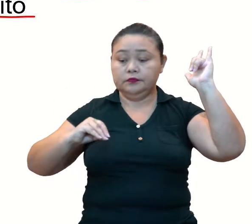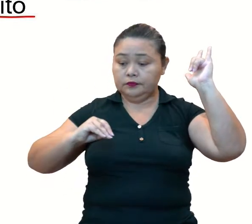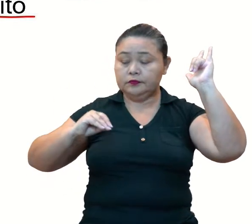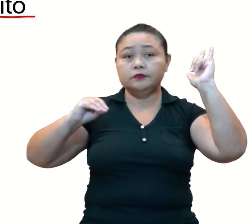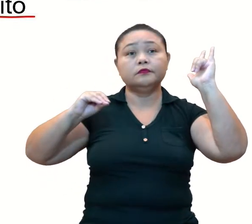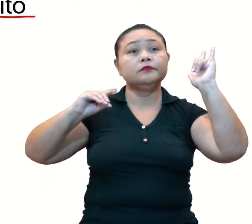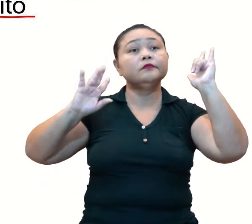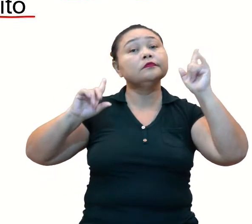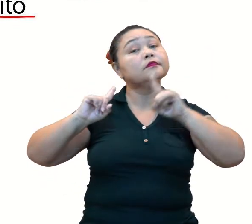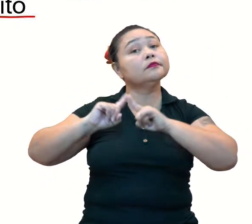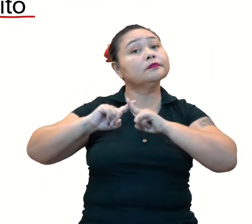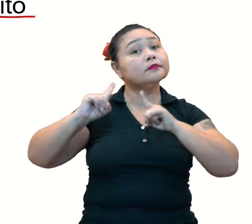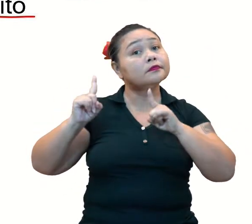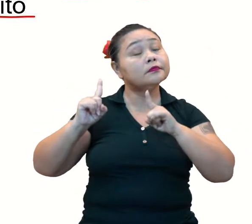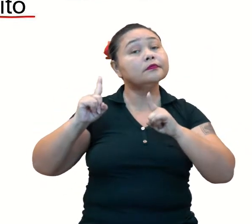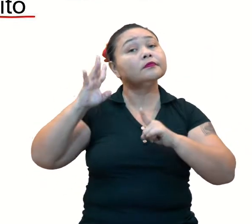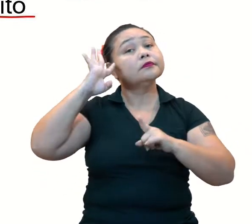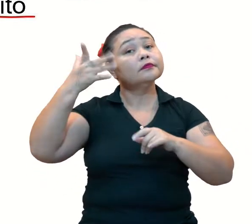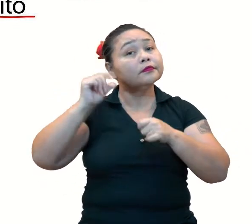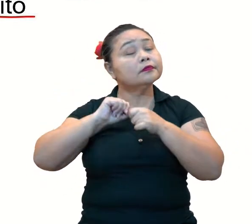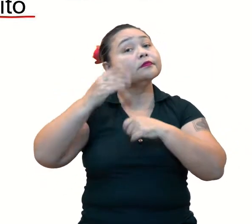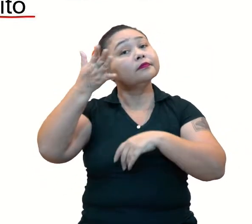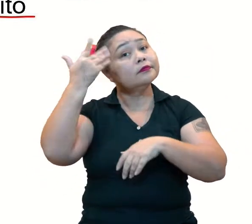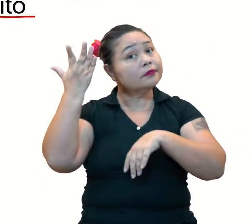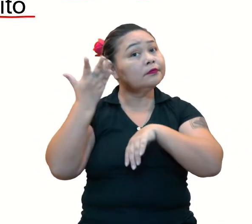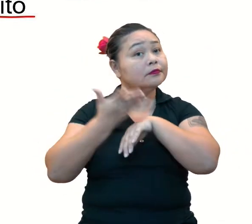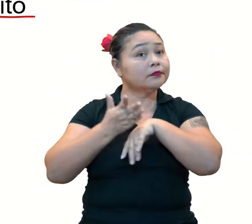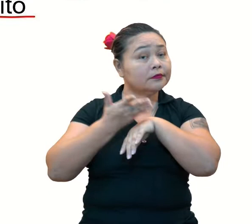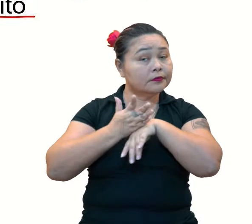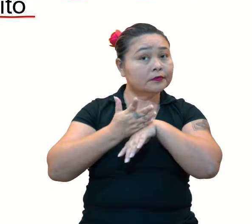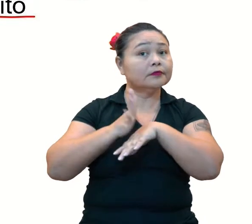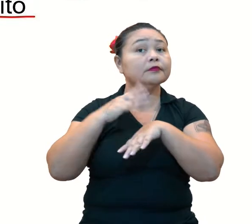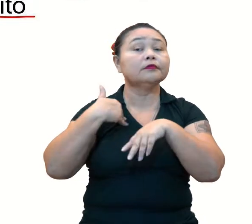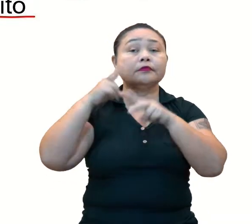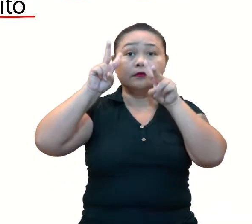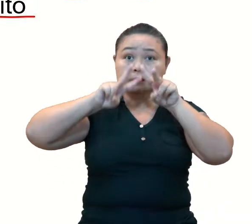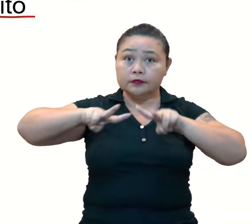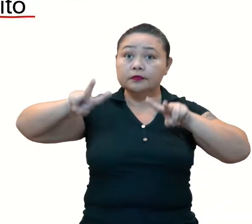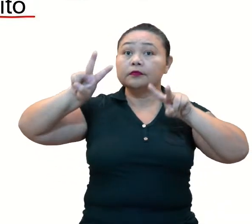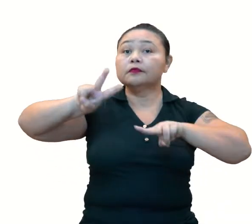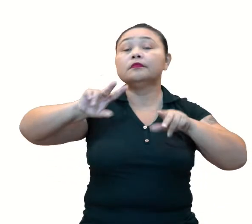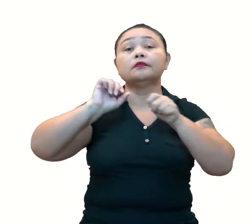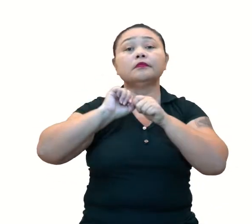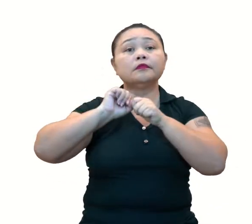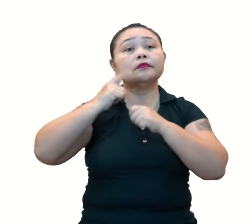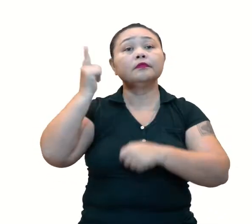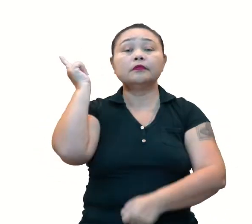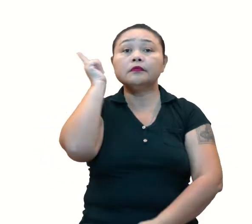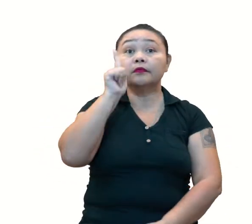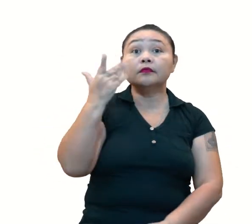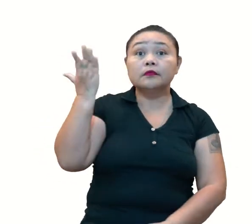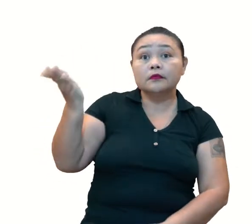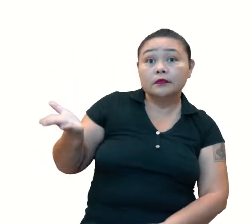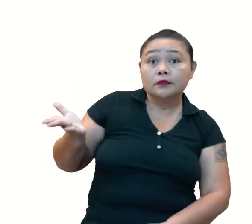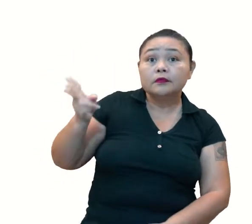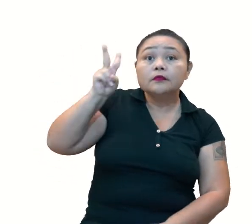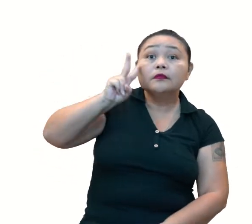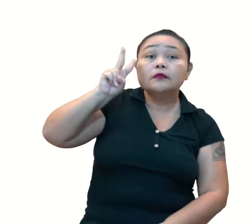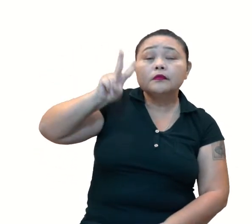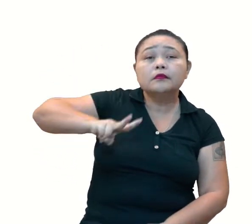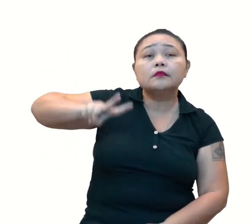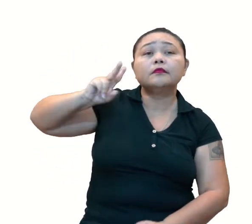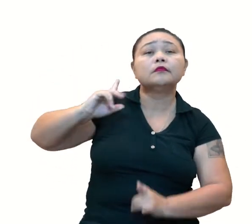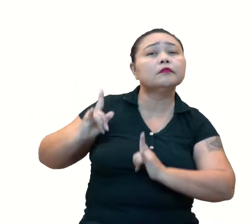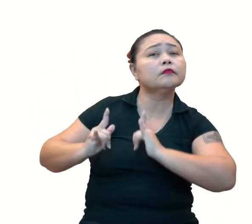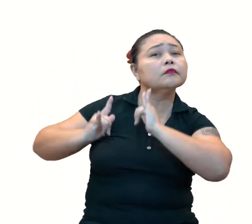certo? Mas melhor do que a teoria é a prática e claro que a visualização é bem mais completa se a gente conseguir fazer um esboço, né? Se a gente